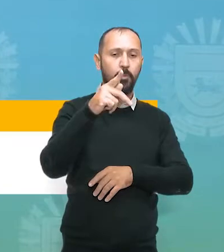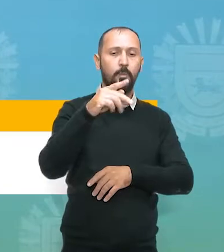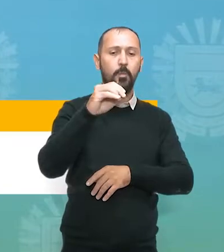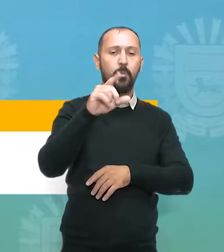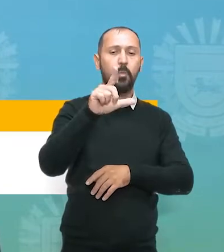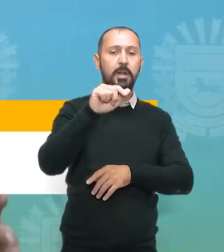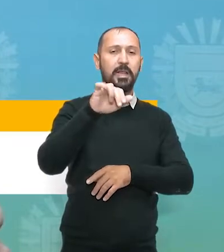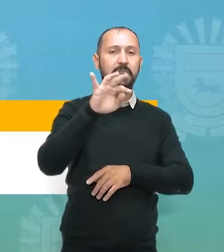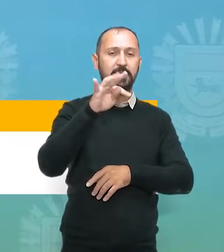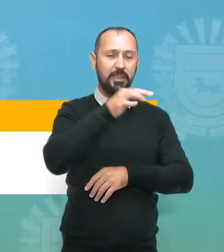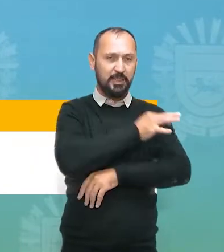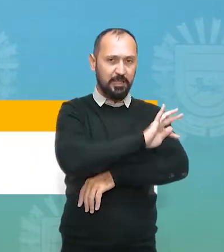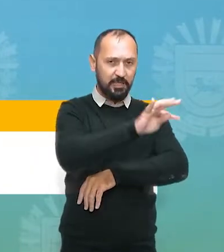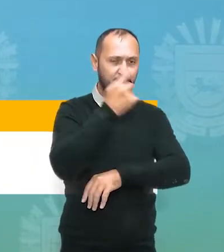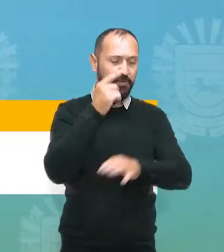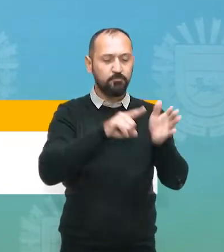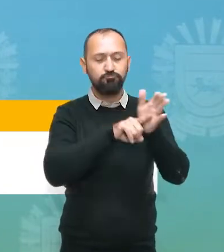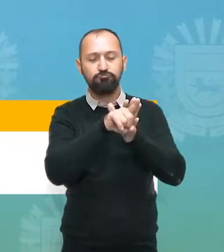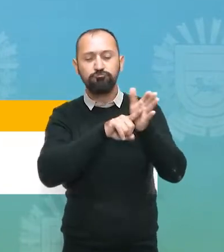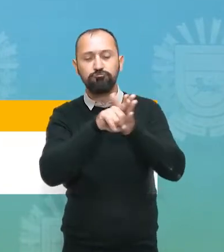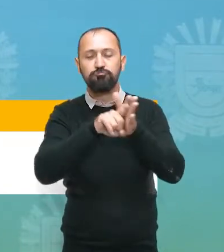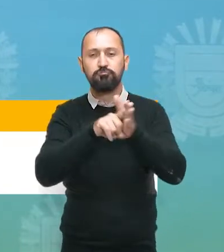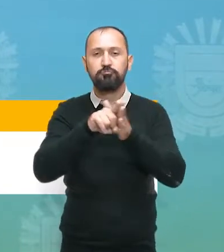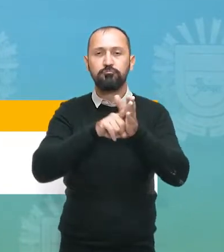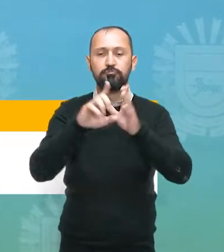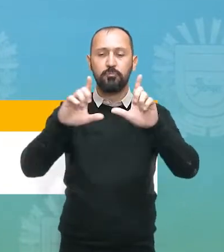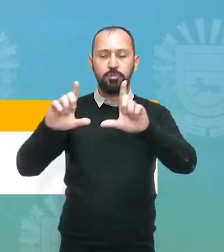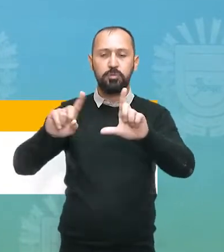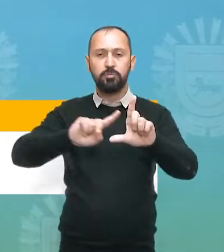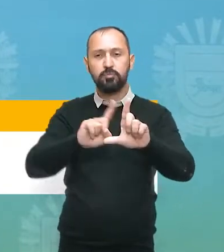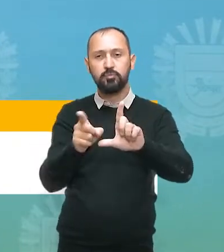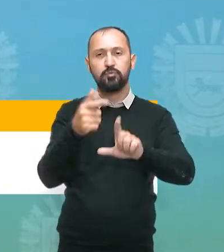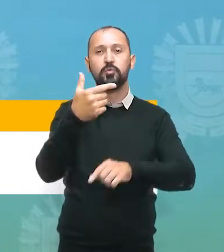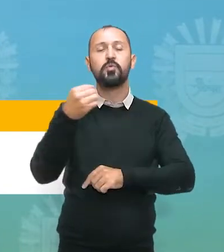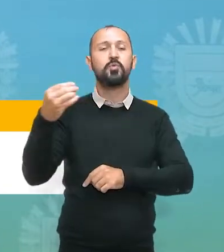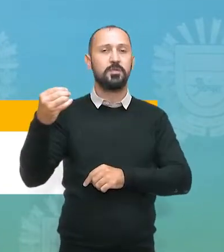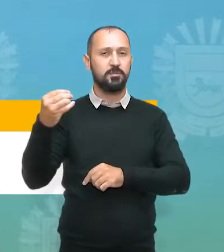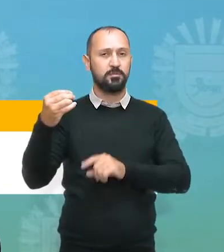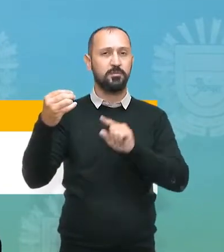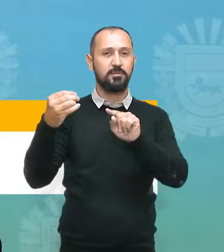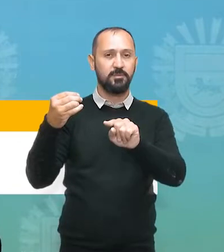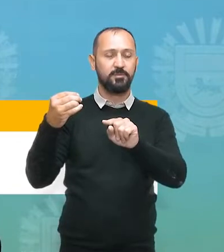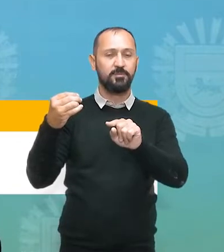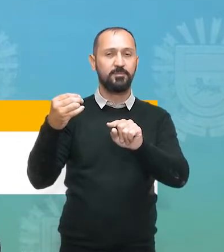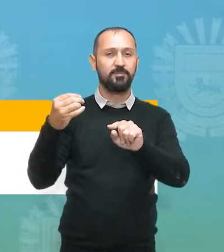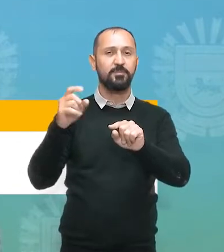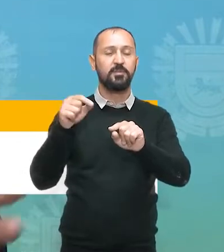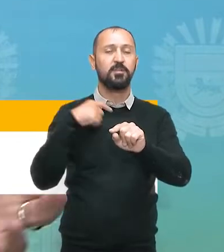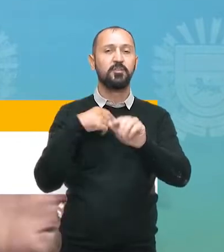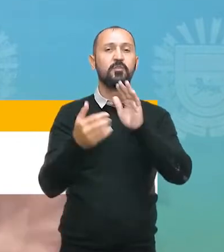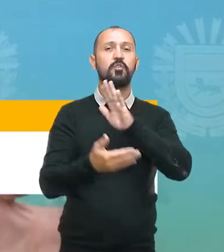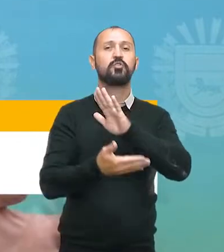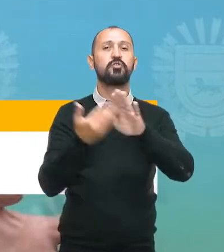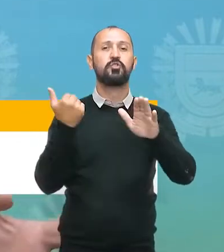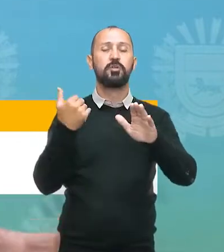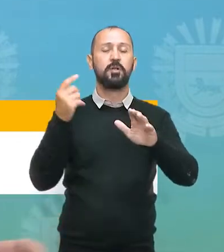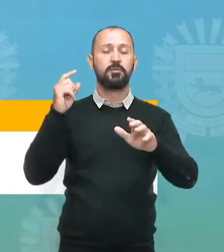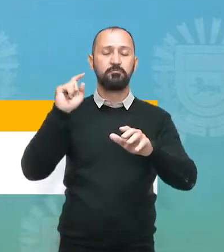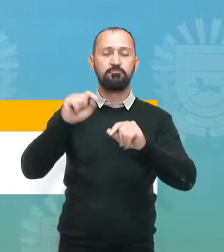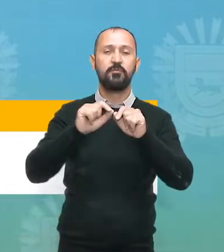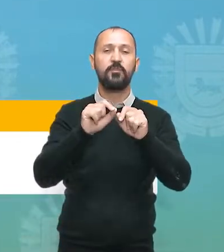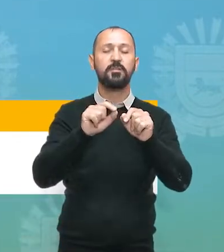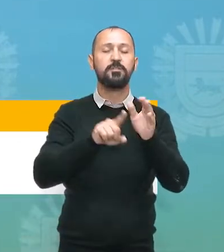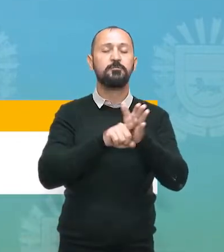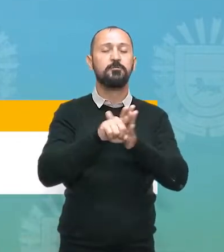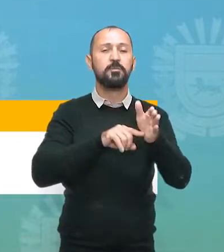São Paulo que fará a perícia nos 200 medidores esses 200 vendedores foram retirados